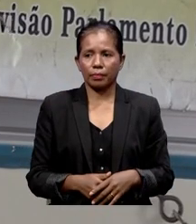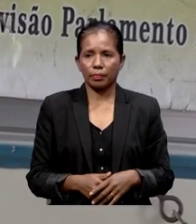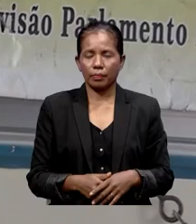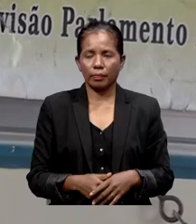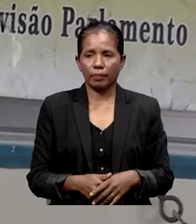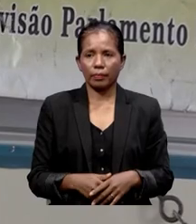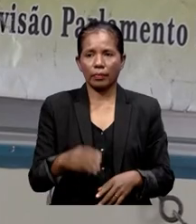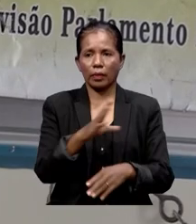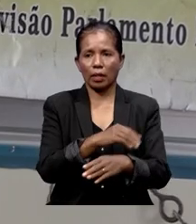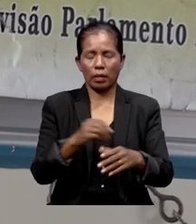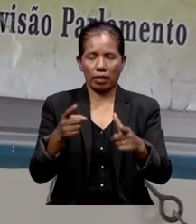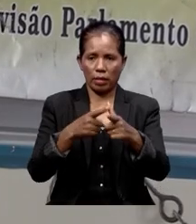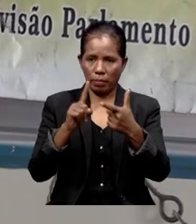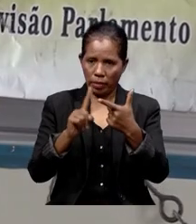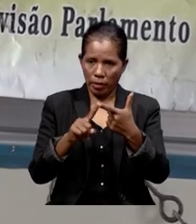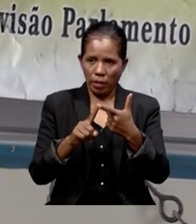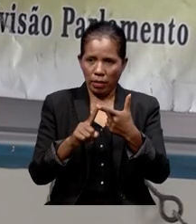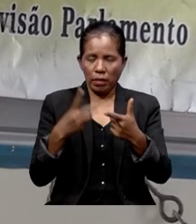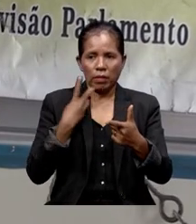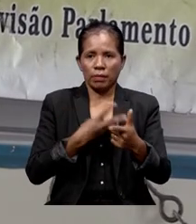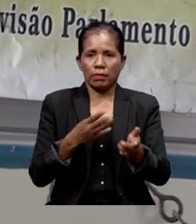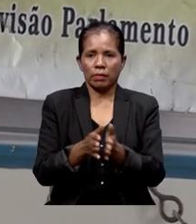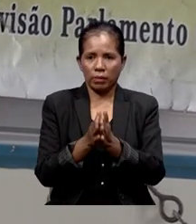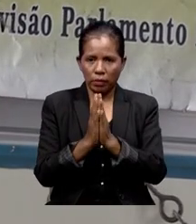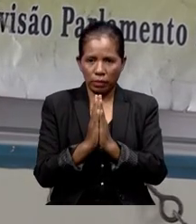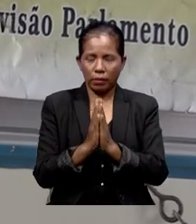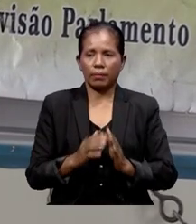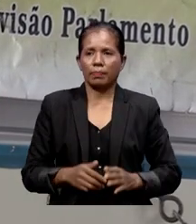E segundo, a mi russo,